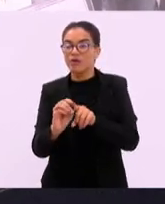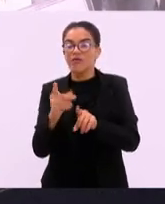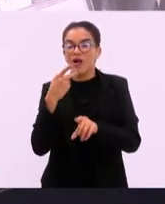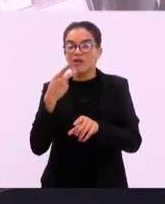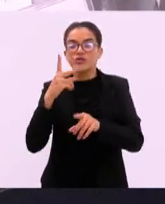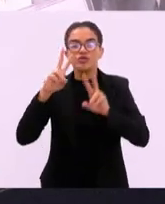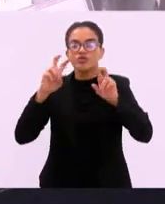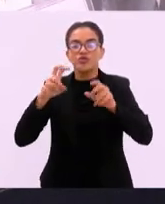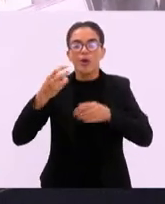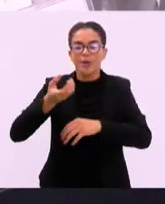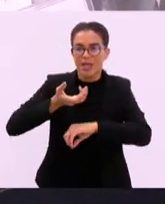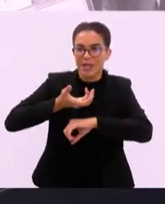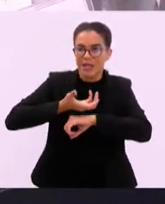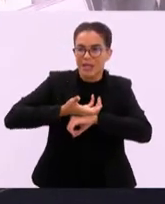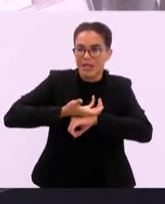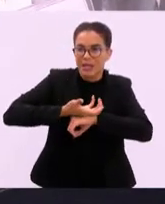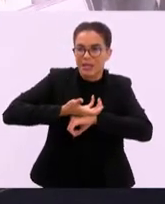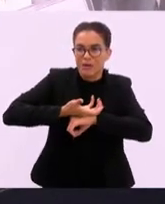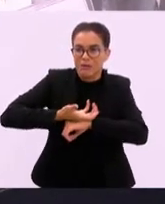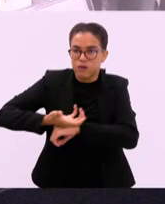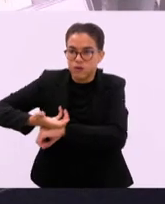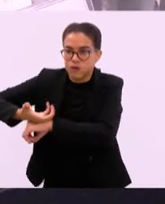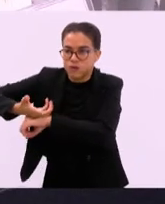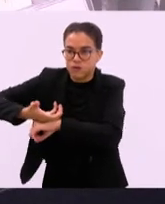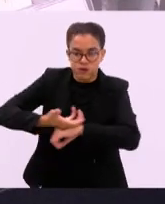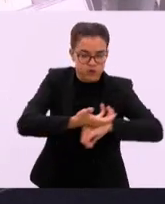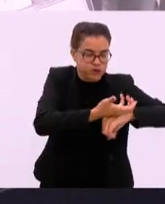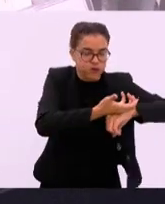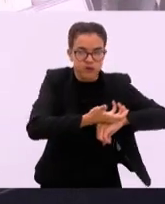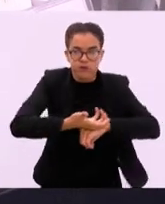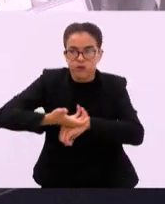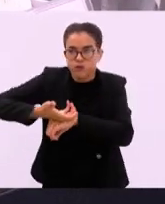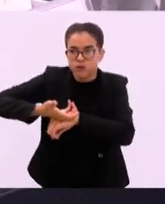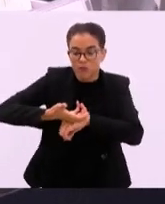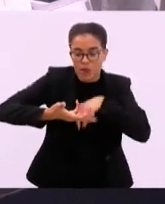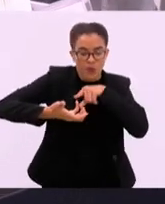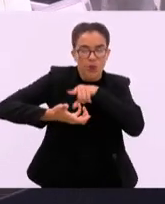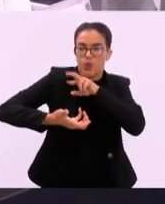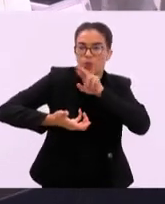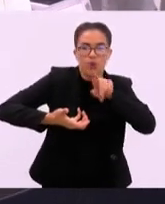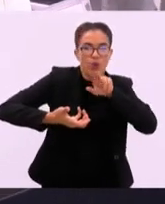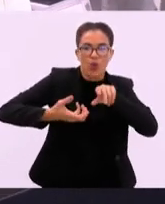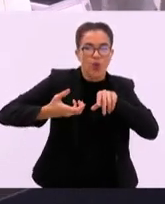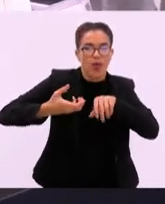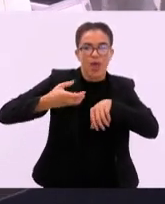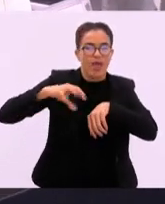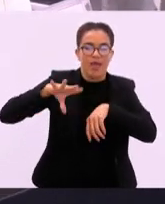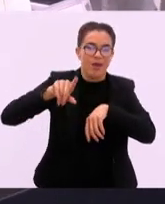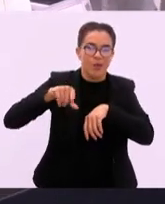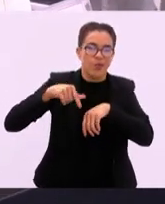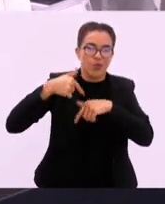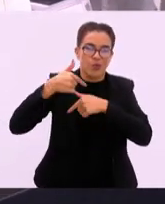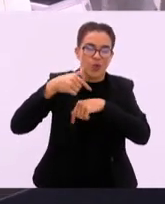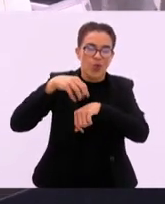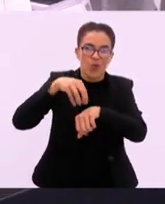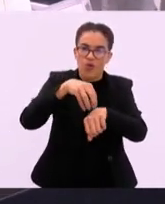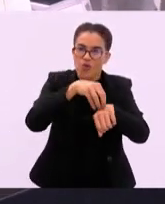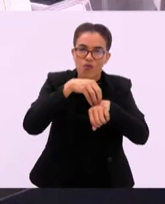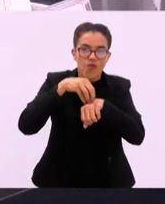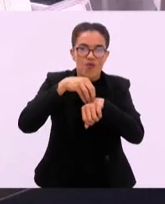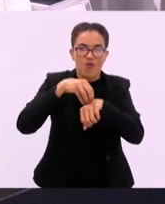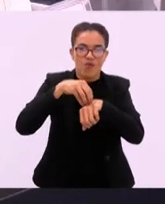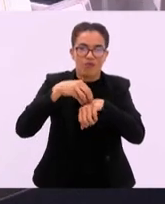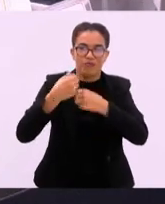caçamba, não utilizando o trânsito em si, porque ela não se locomove sozinha, ela não é um veículo. Mas ela faz, às vezes, de um veículo